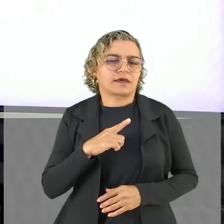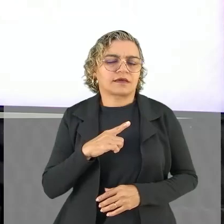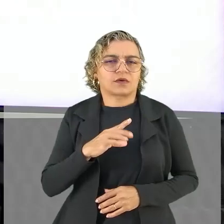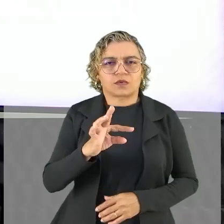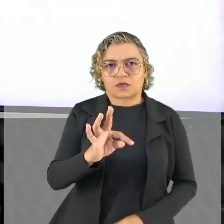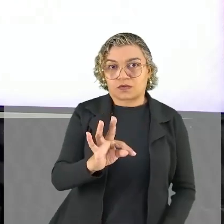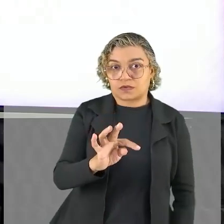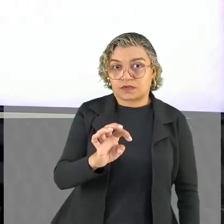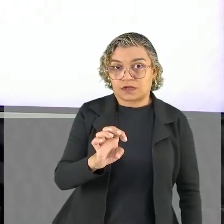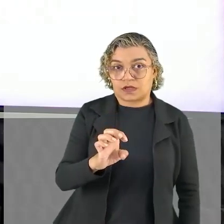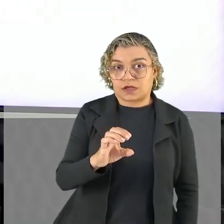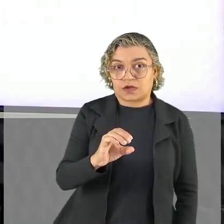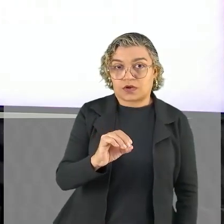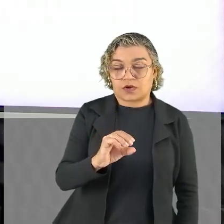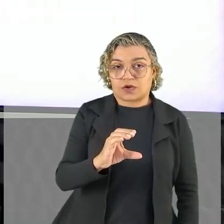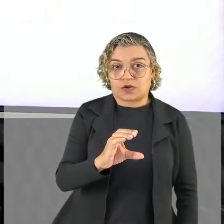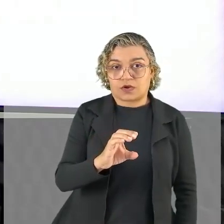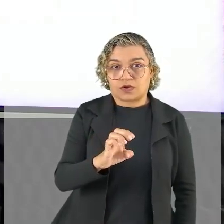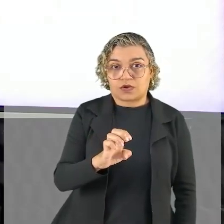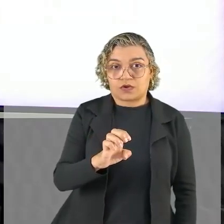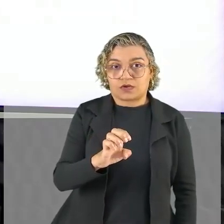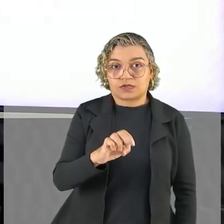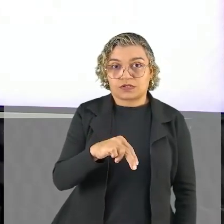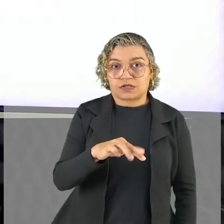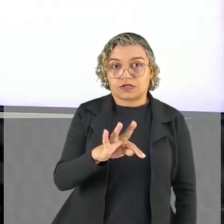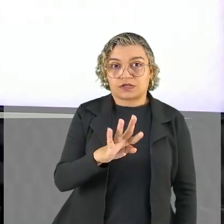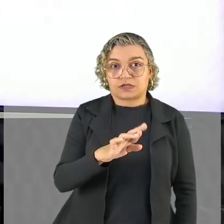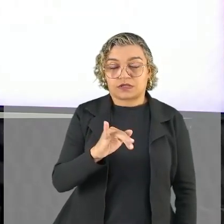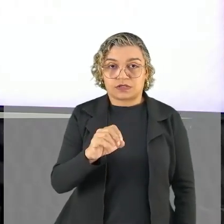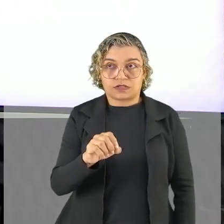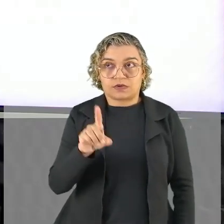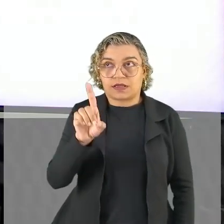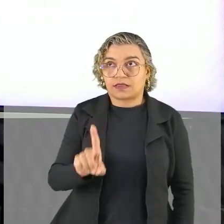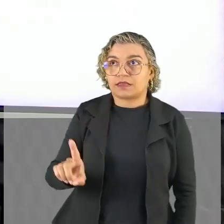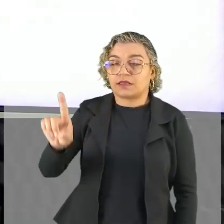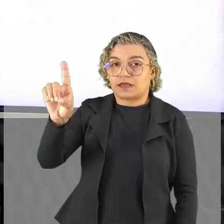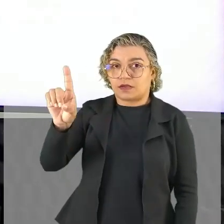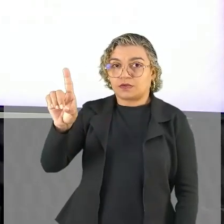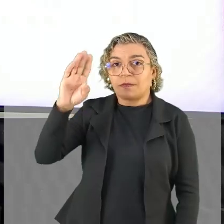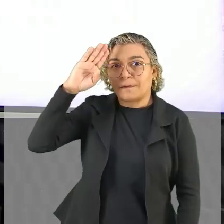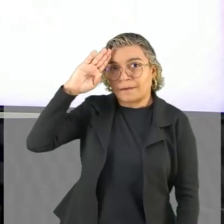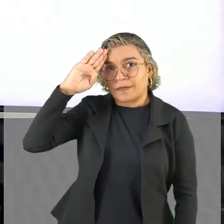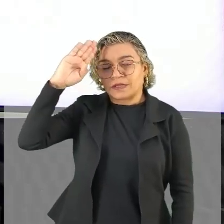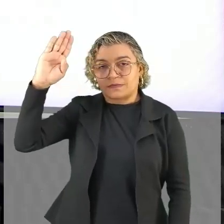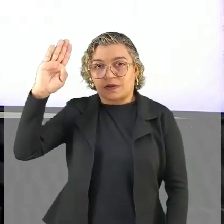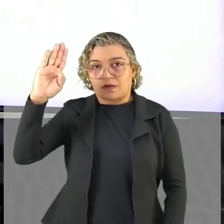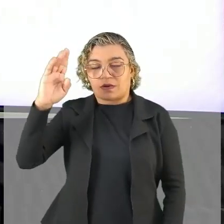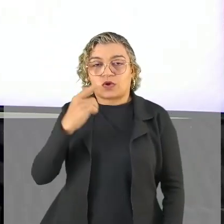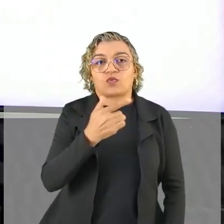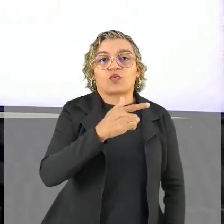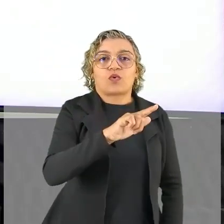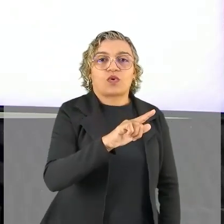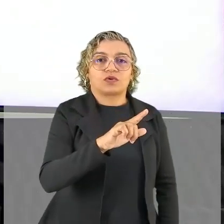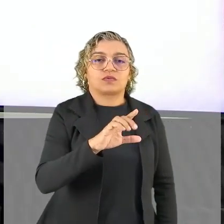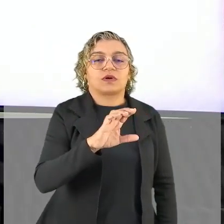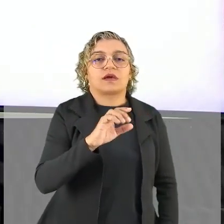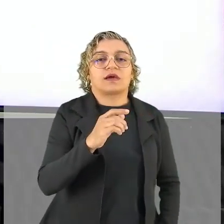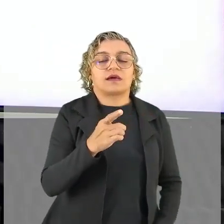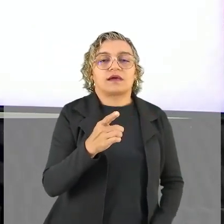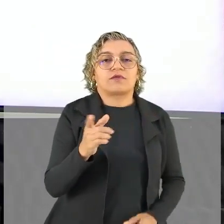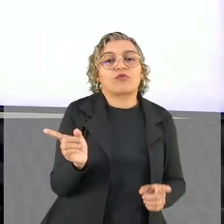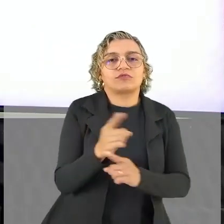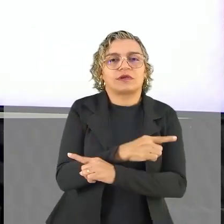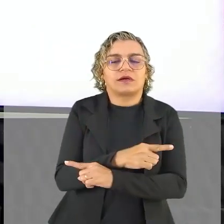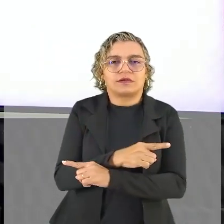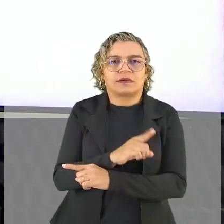teocentrismo, que é Deus como centro, para o antropocentrismo, que é o homem como centro da investigação, né, científica. Então, letra